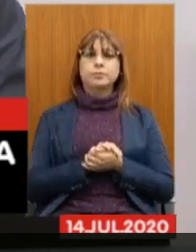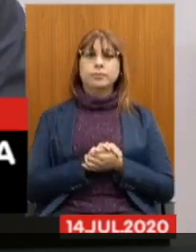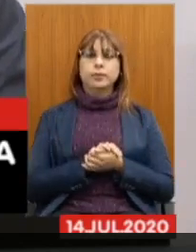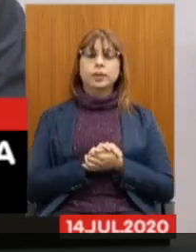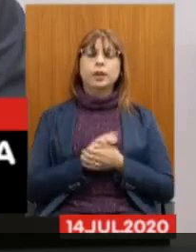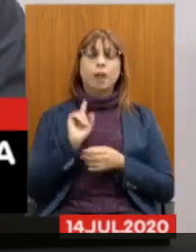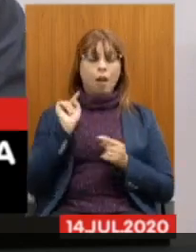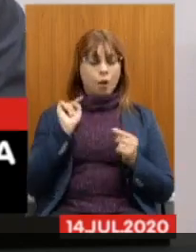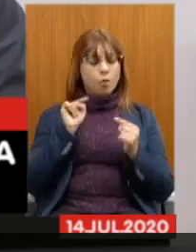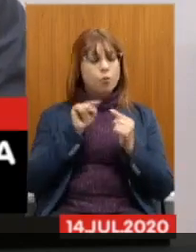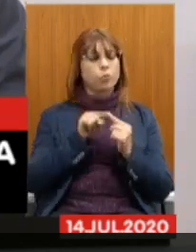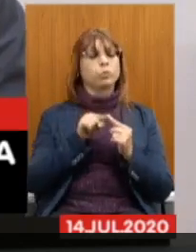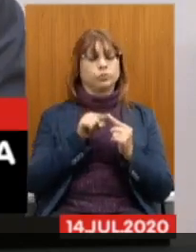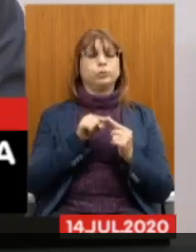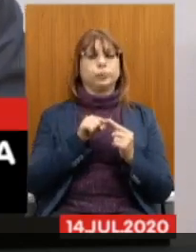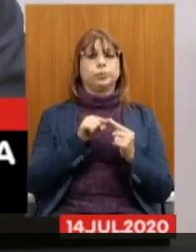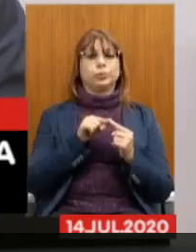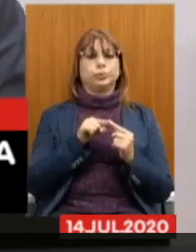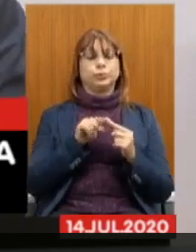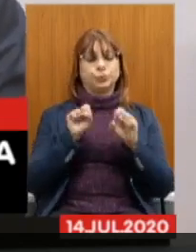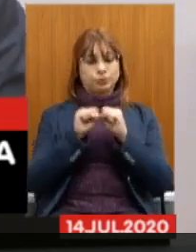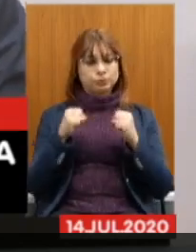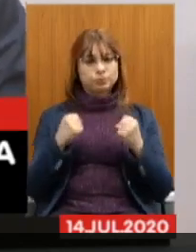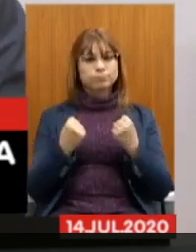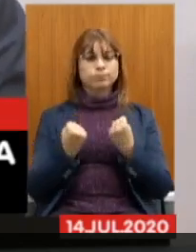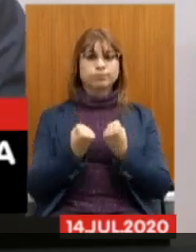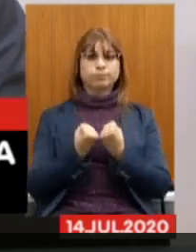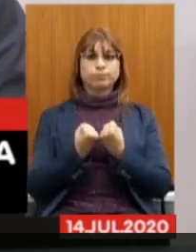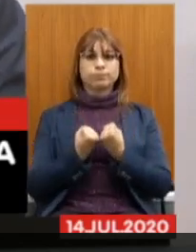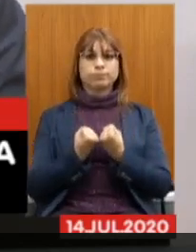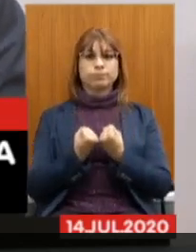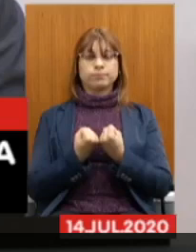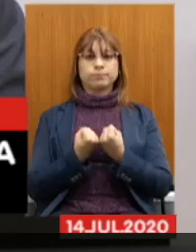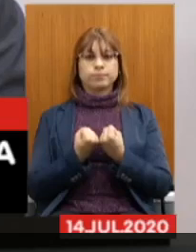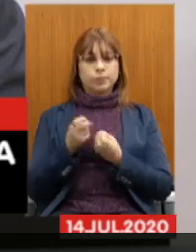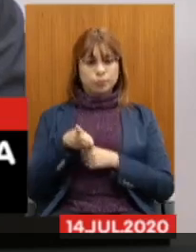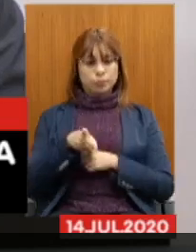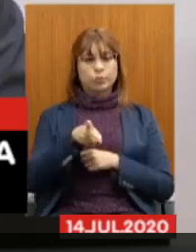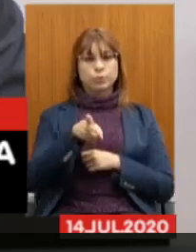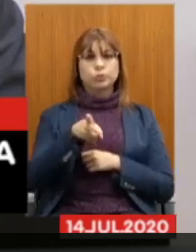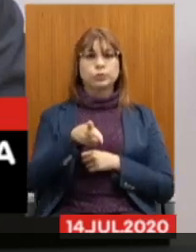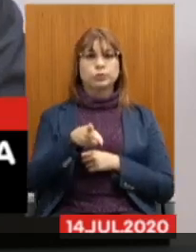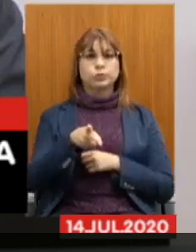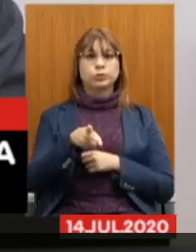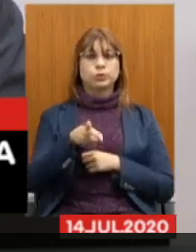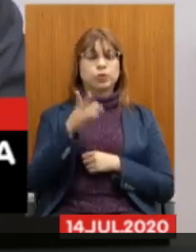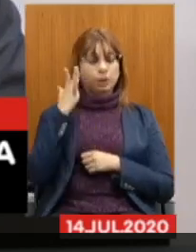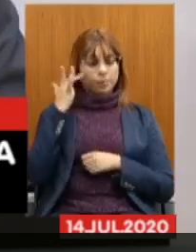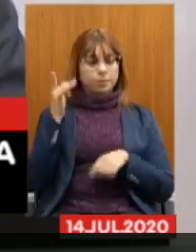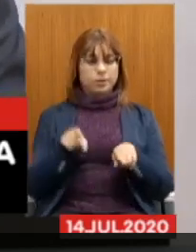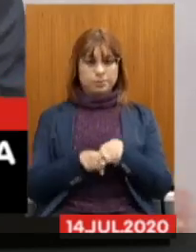Este é o objetivo deste seminário, que ele ainda continua na